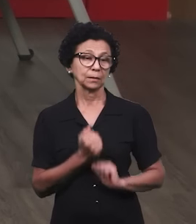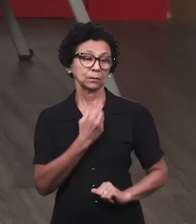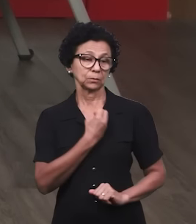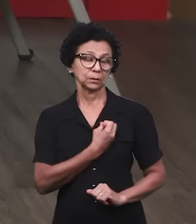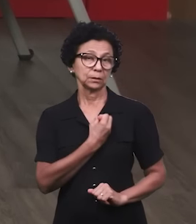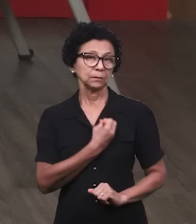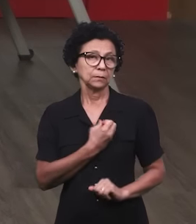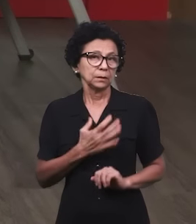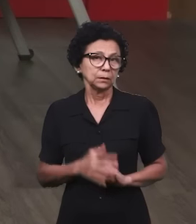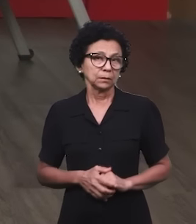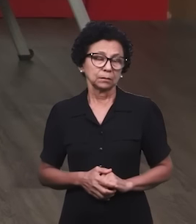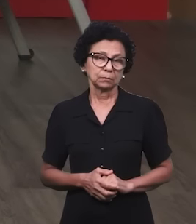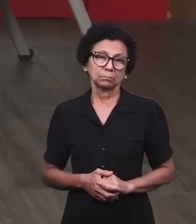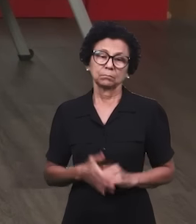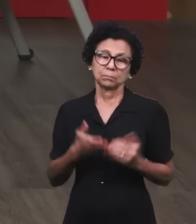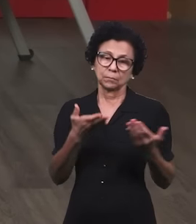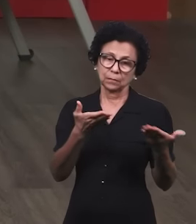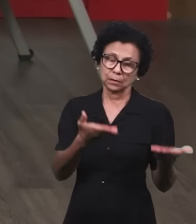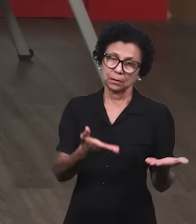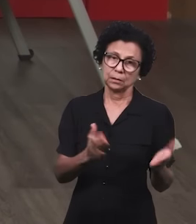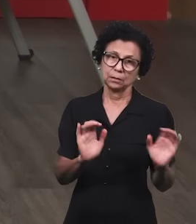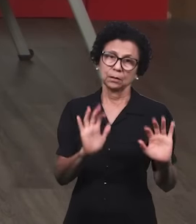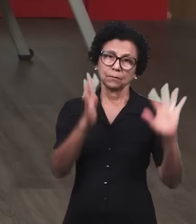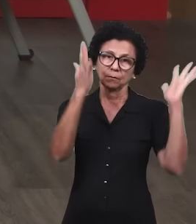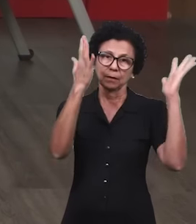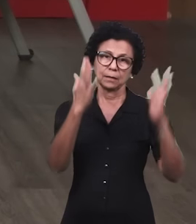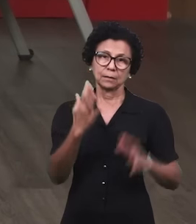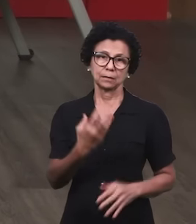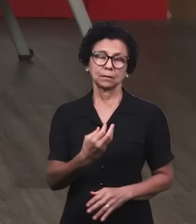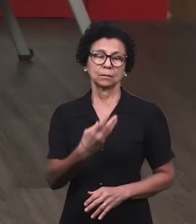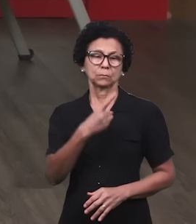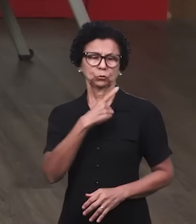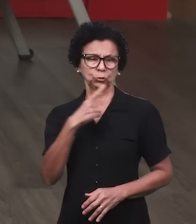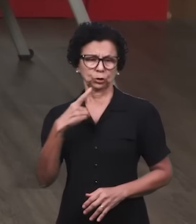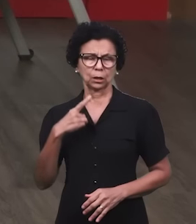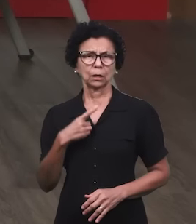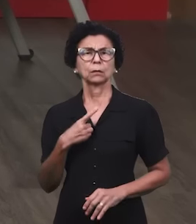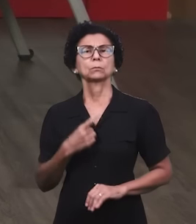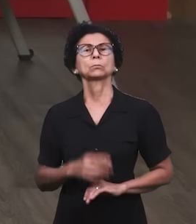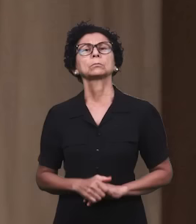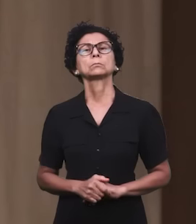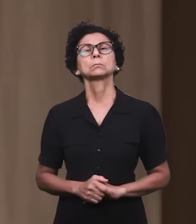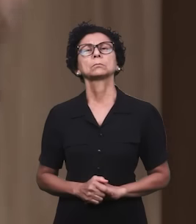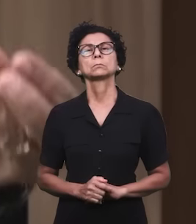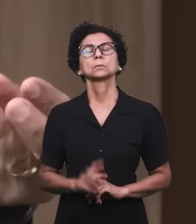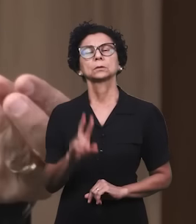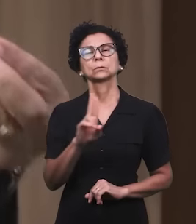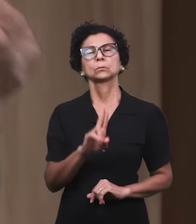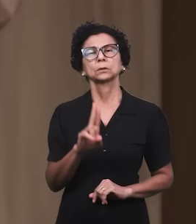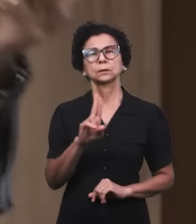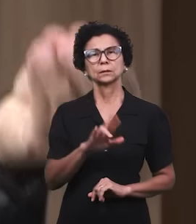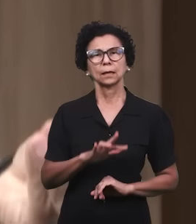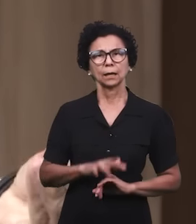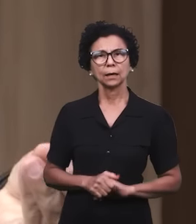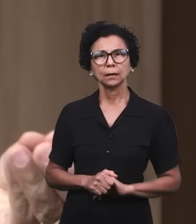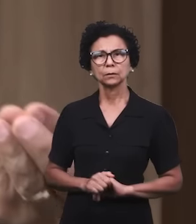o diácono, né, sendo instrumento da ação